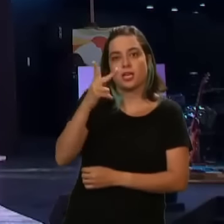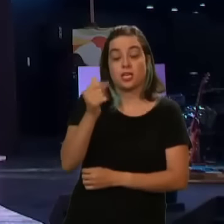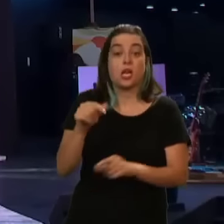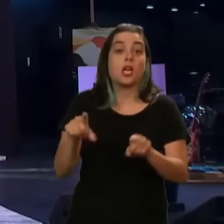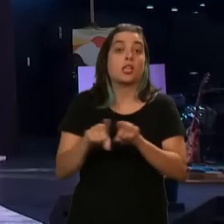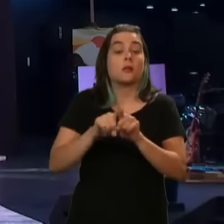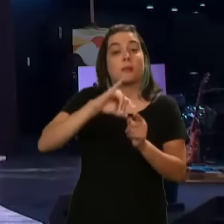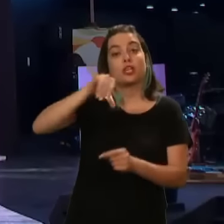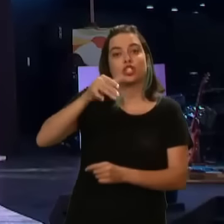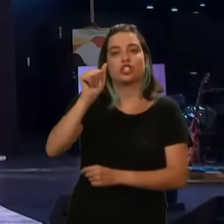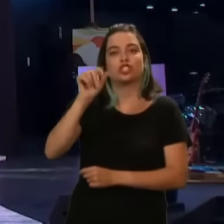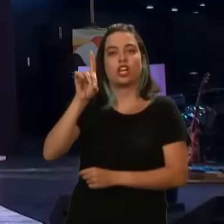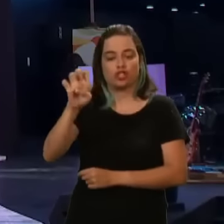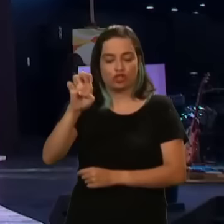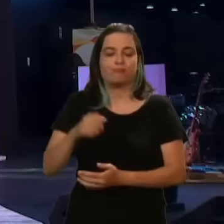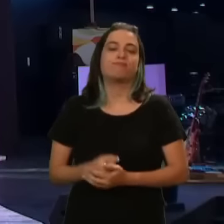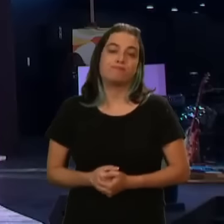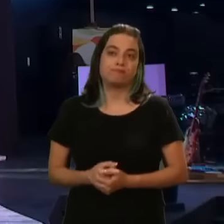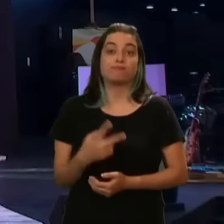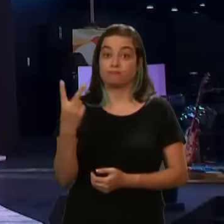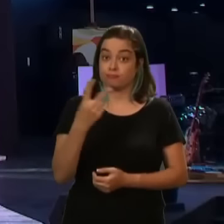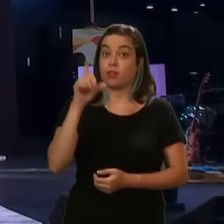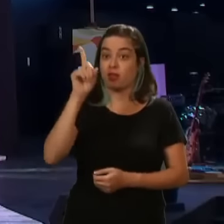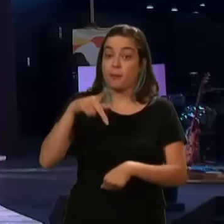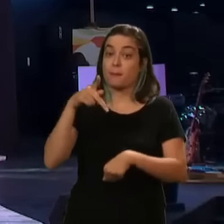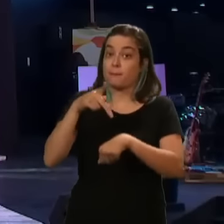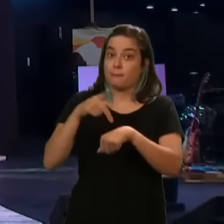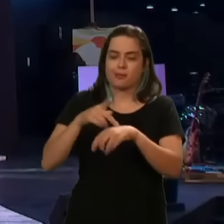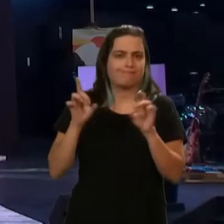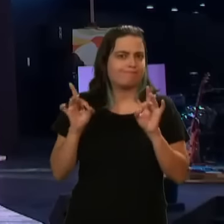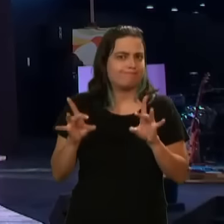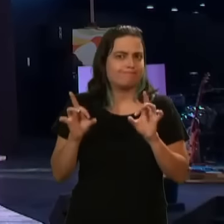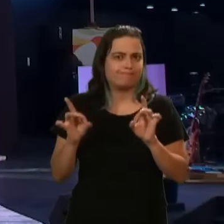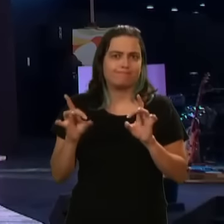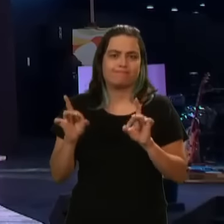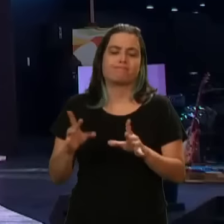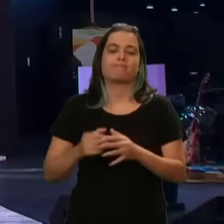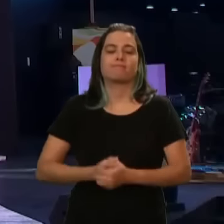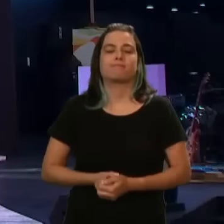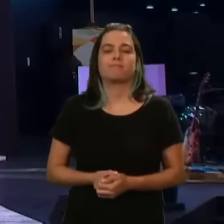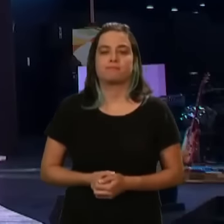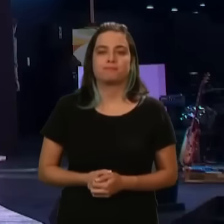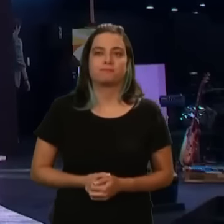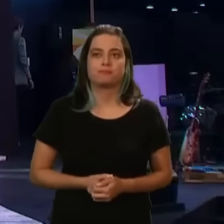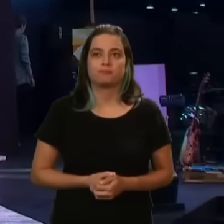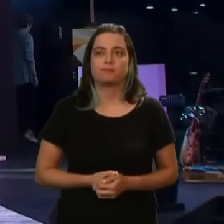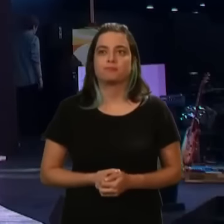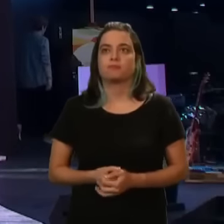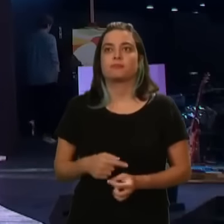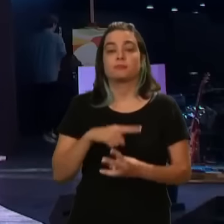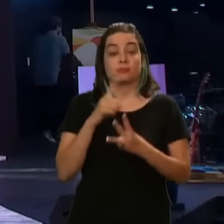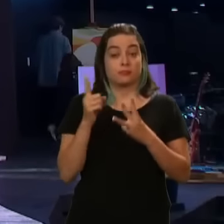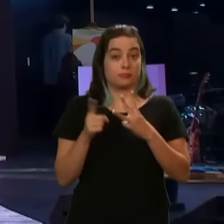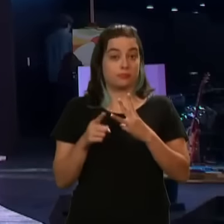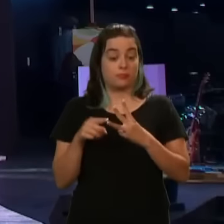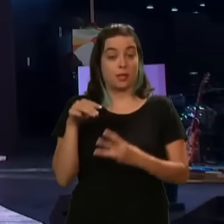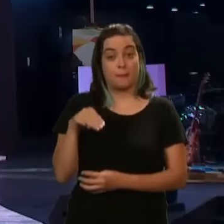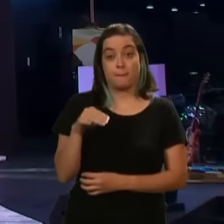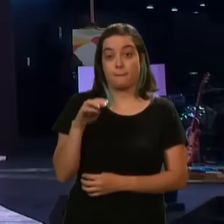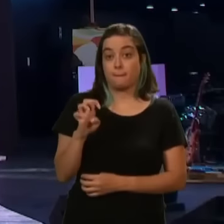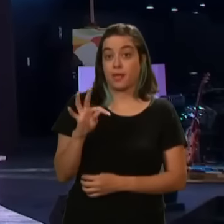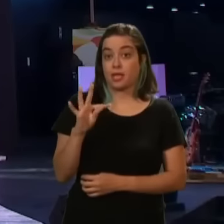jade, que são pedras preciosas de formação sedimentar. Já a formação metamórfica,